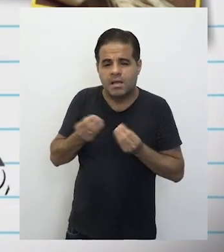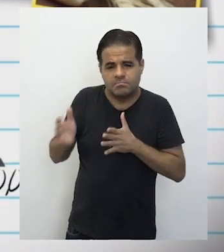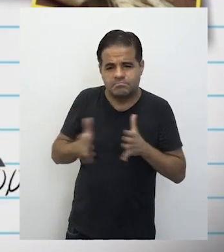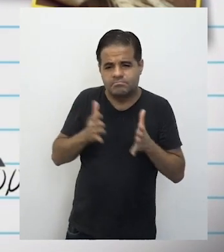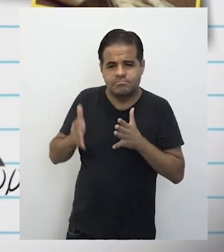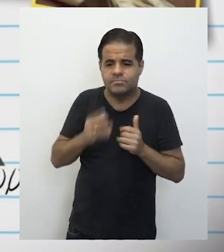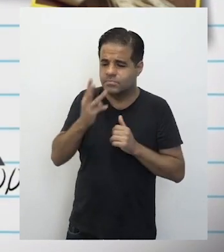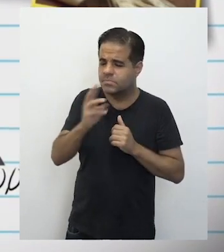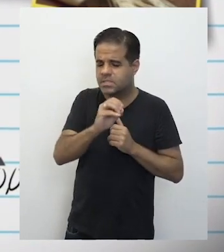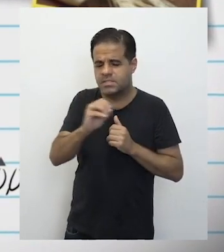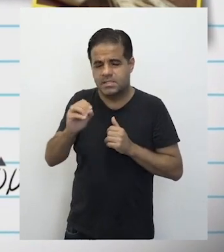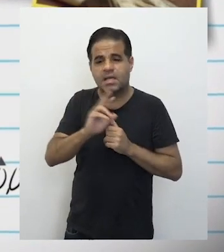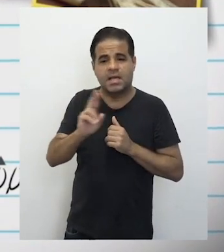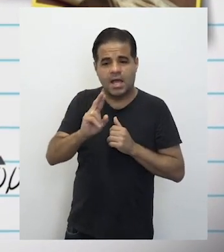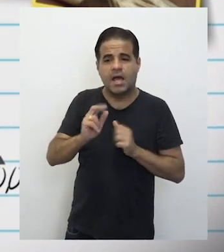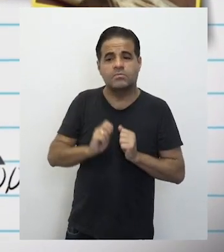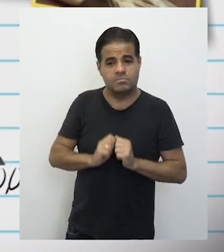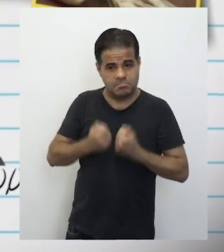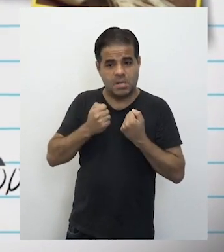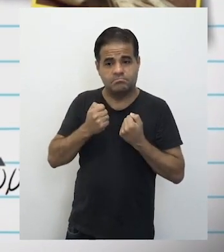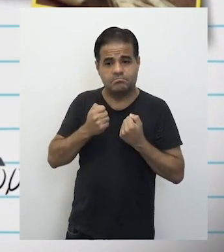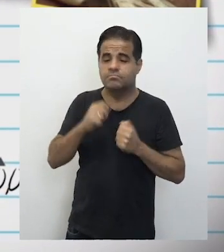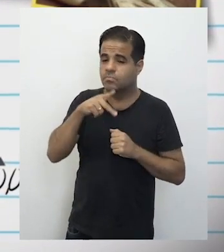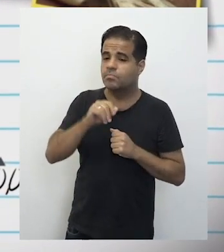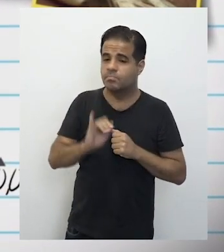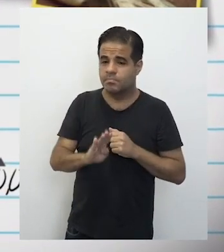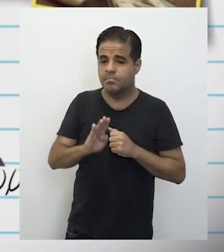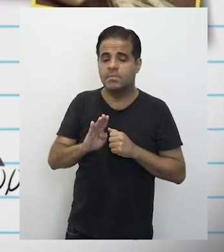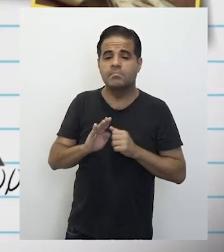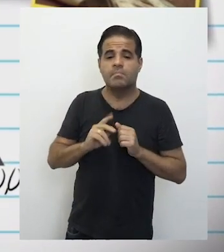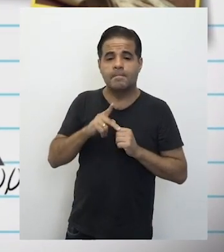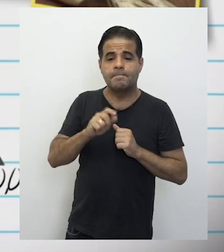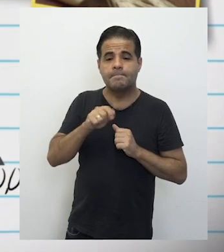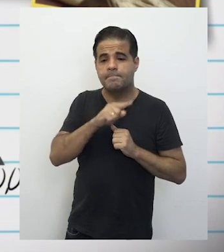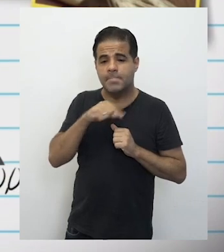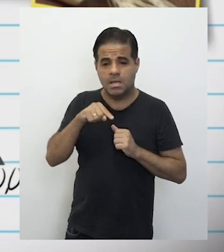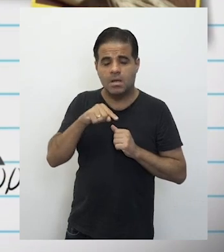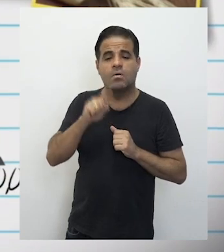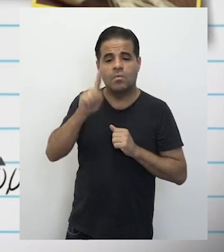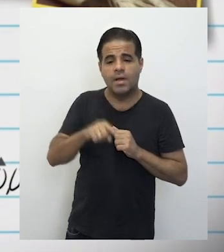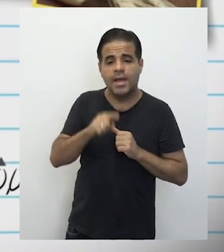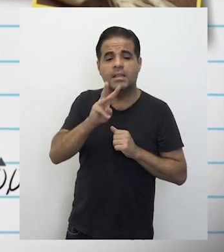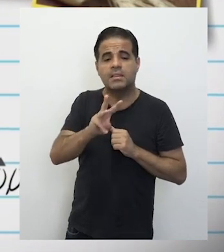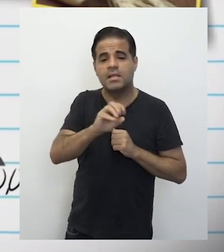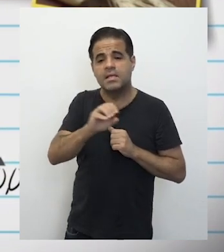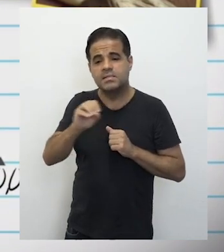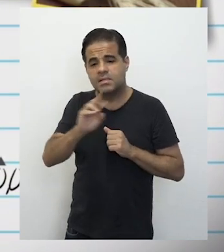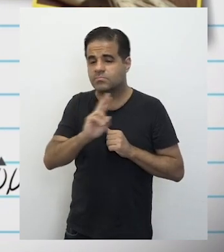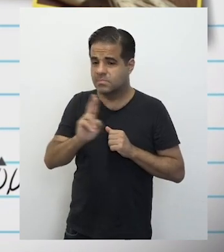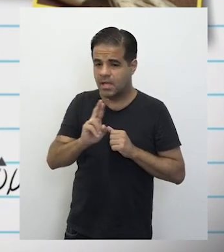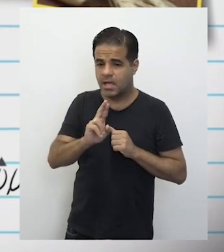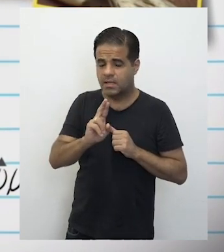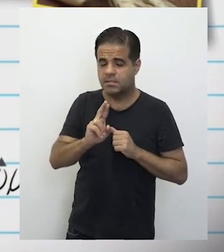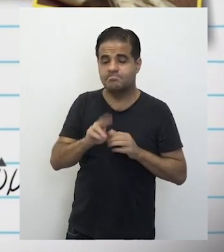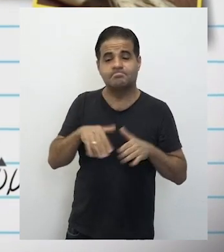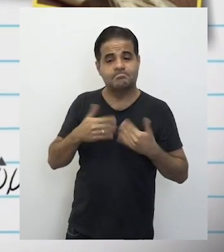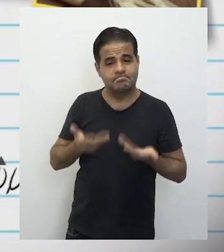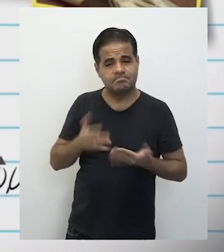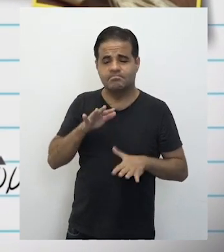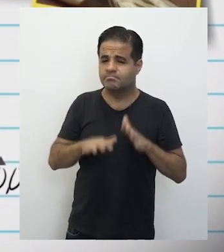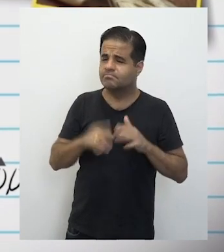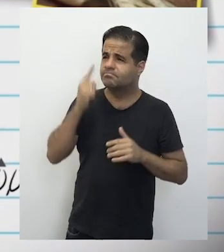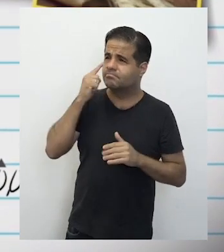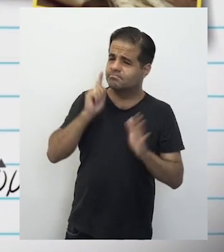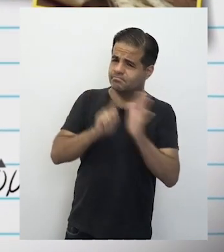a R$300 de pão. O PIB de Pãolândia é, portanto, de R$300. Talvez você esteja